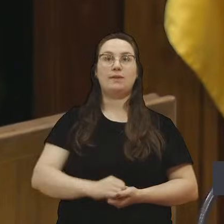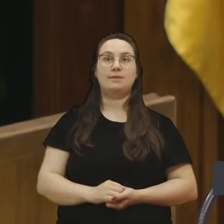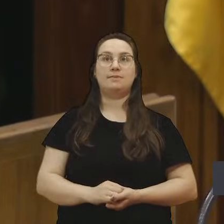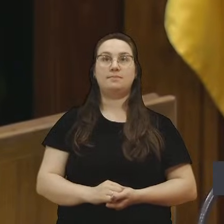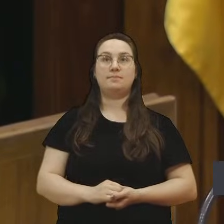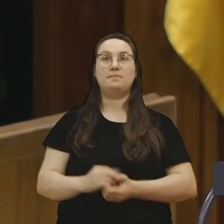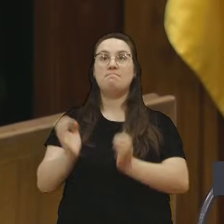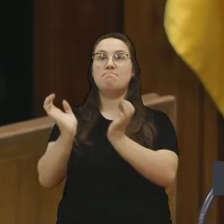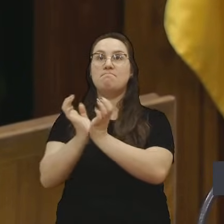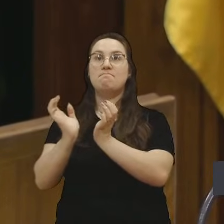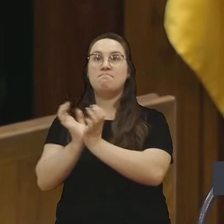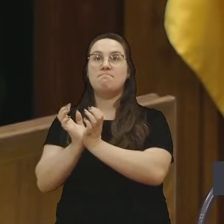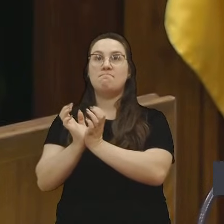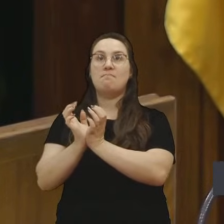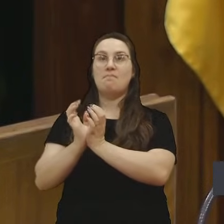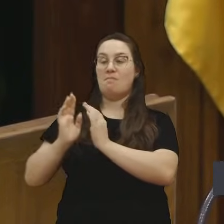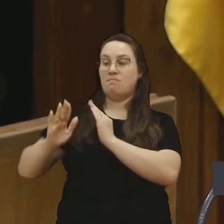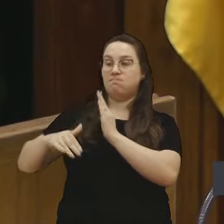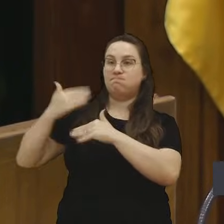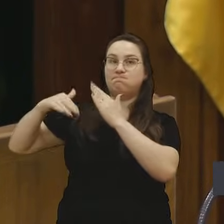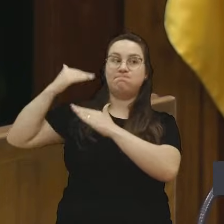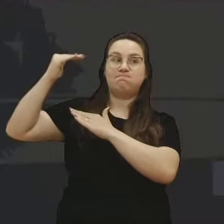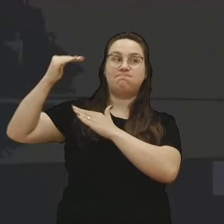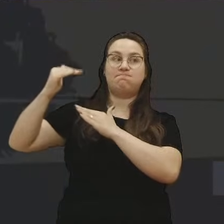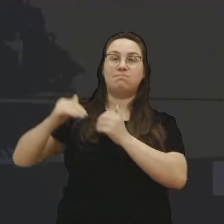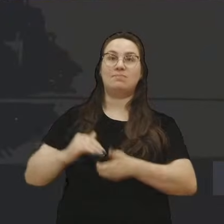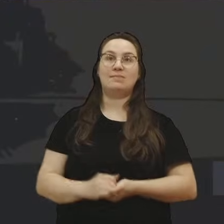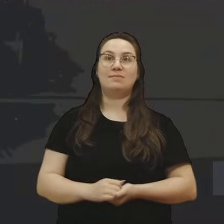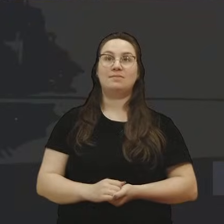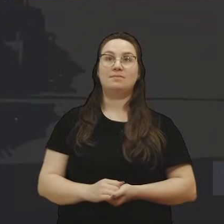Categoria Alto Rendimento.